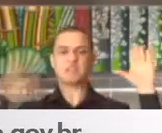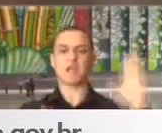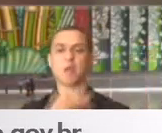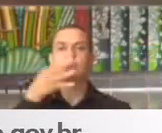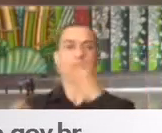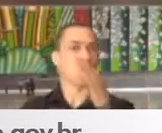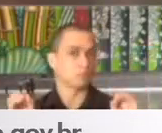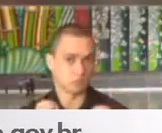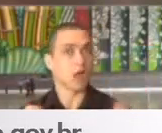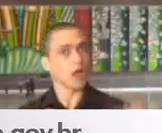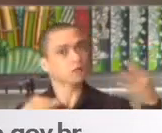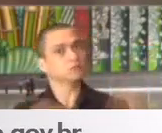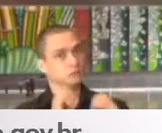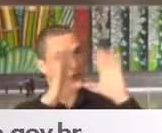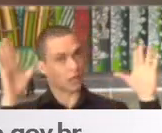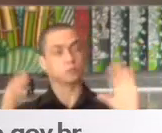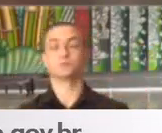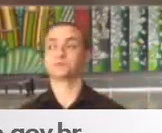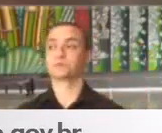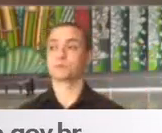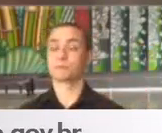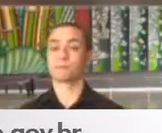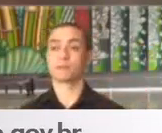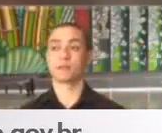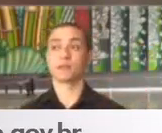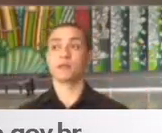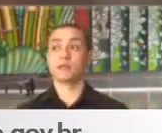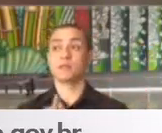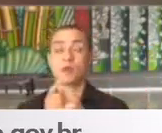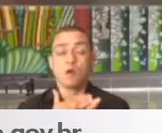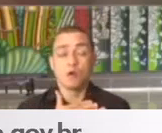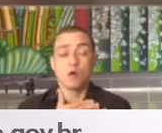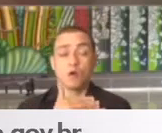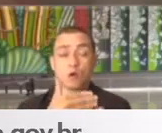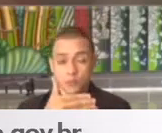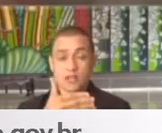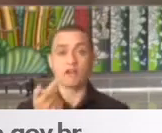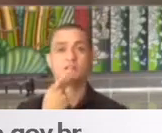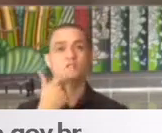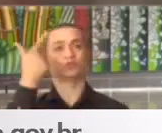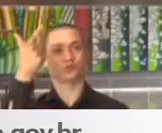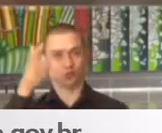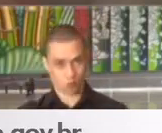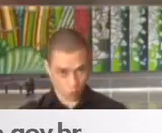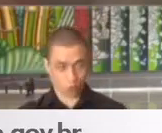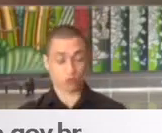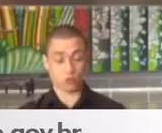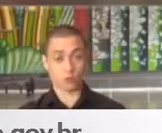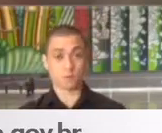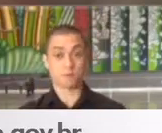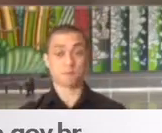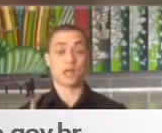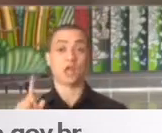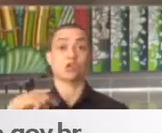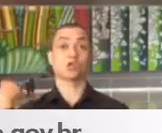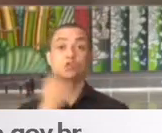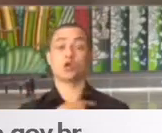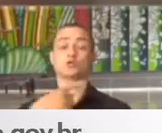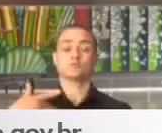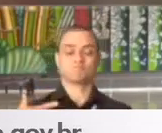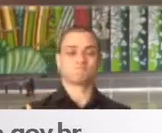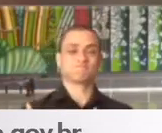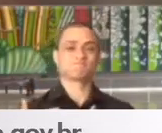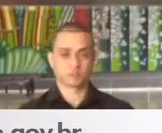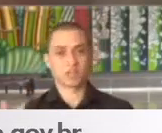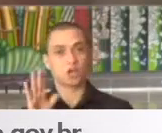brasileira. Quero iniciar também fazendo mais uma vez a nossa solidariedade